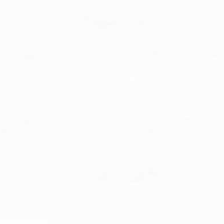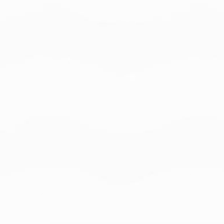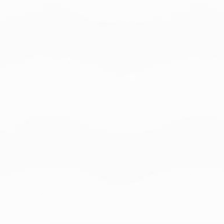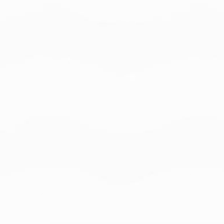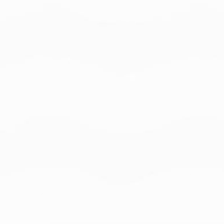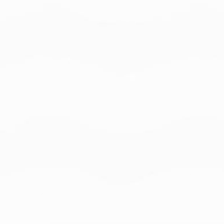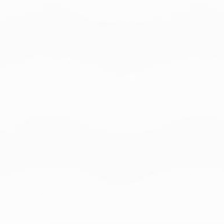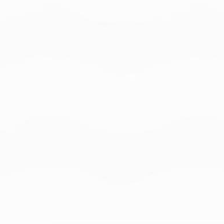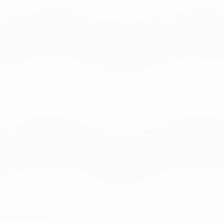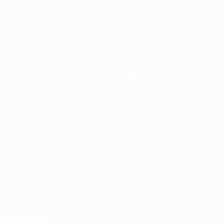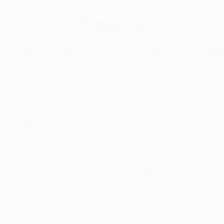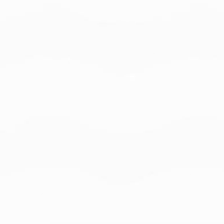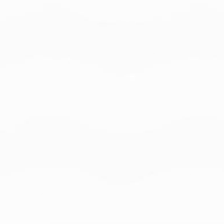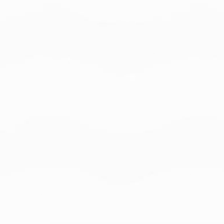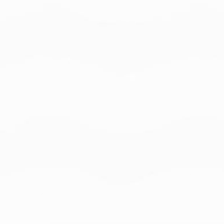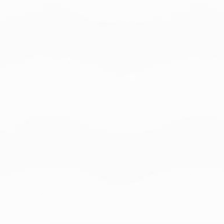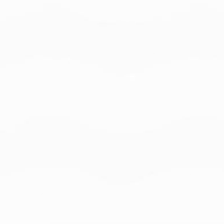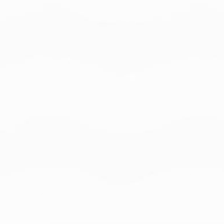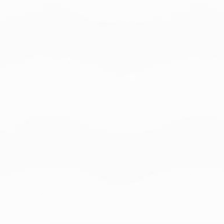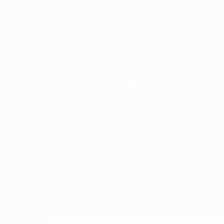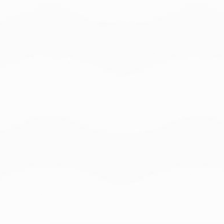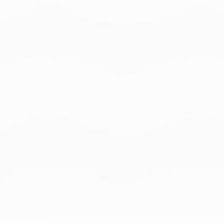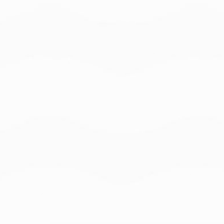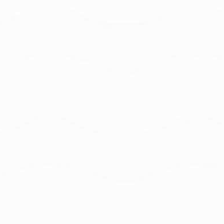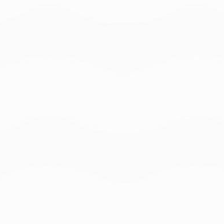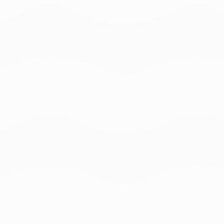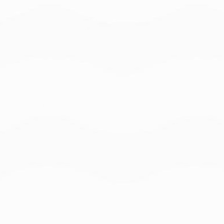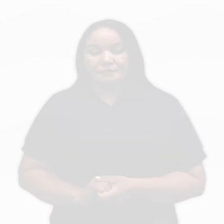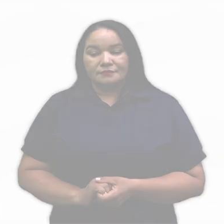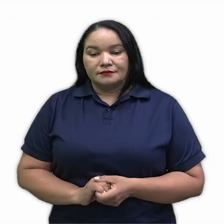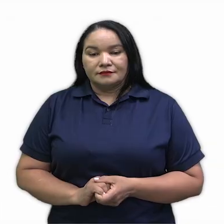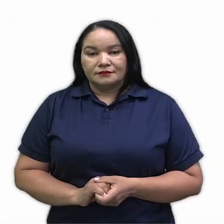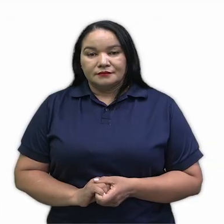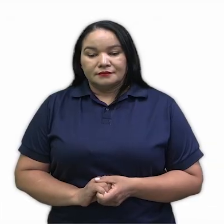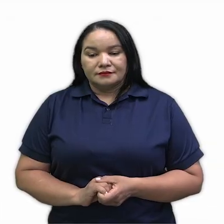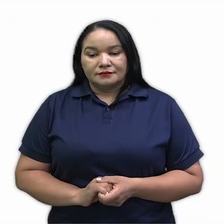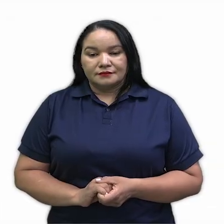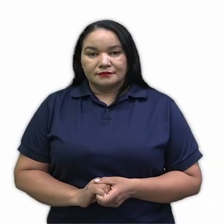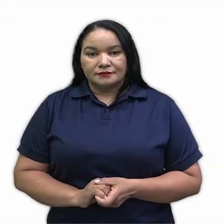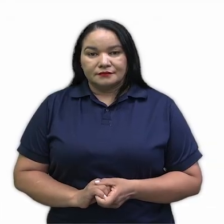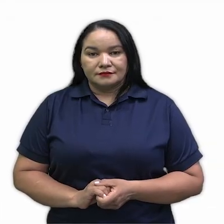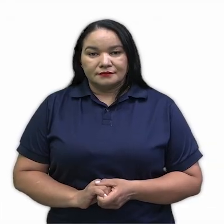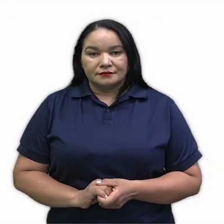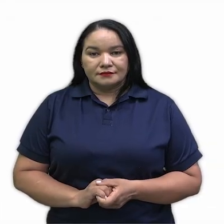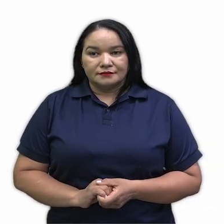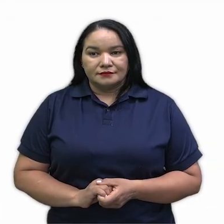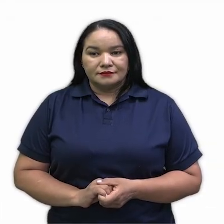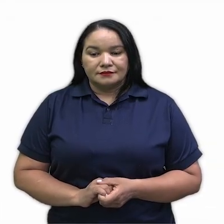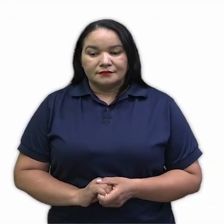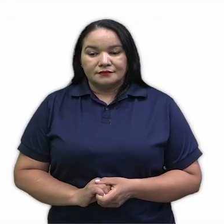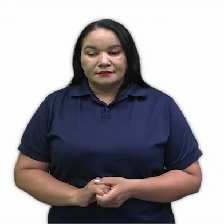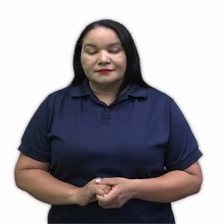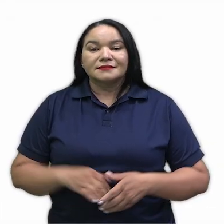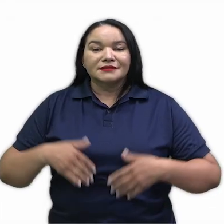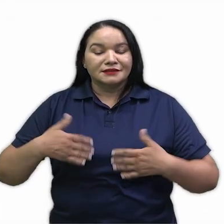de governança global com uma reforma de mecanismos, né, principalmente